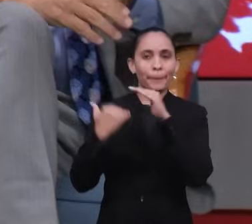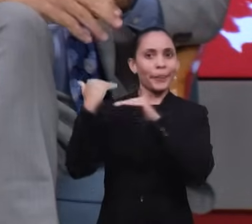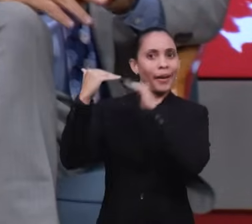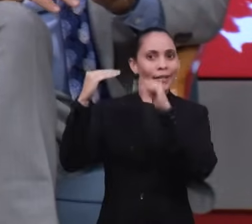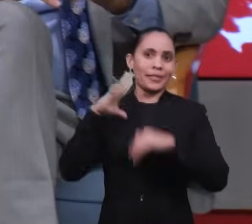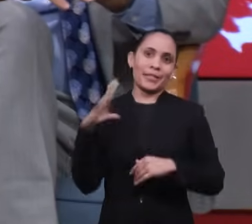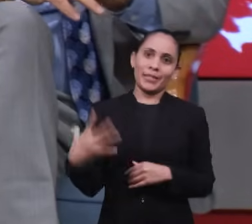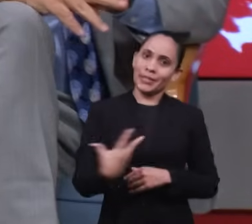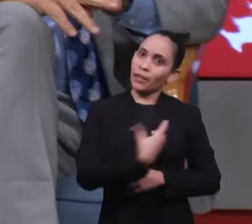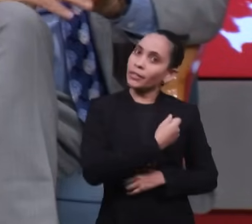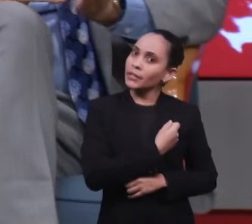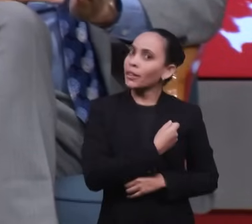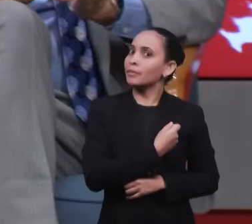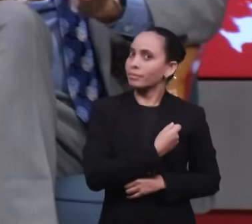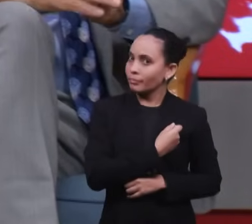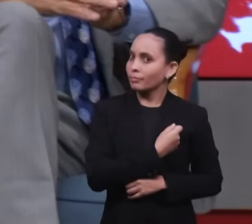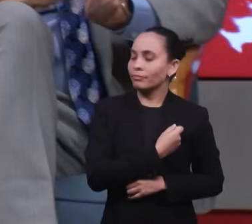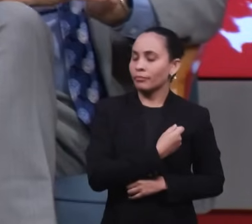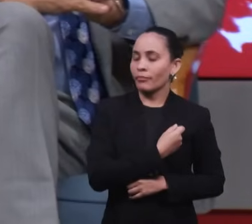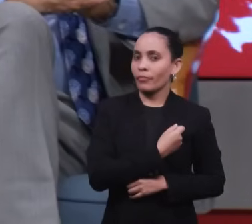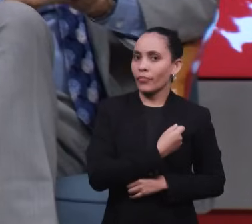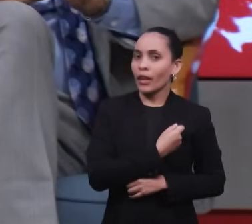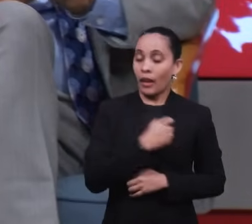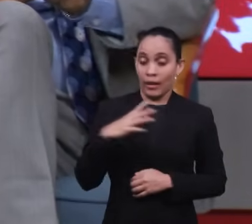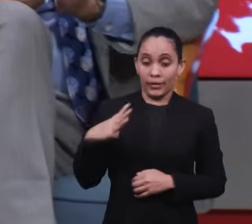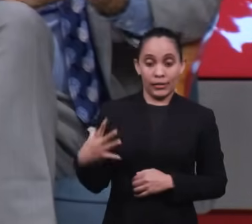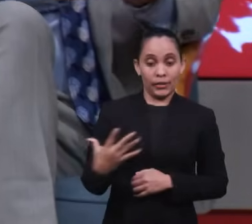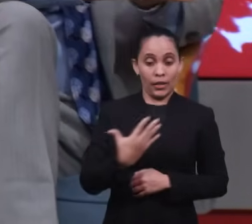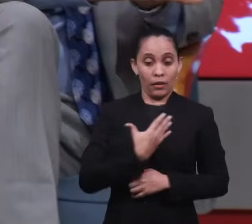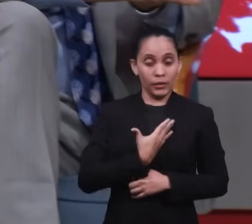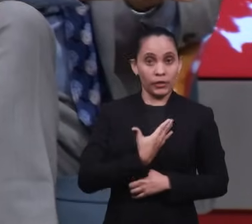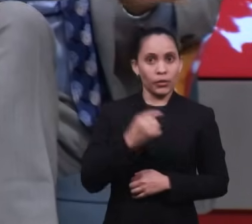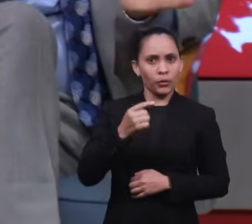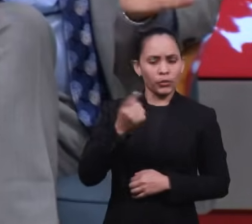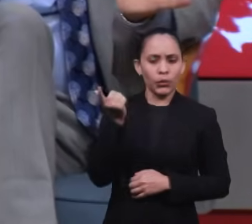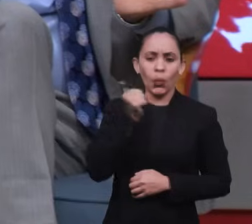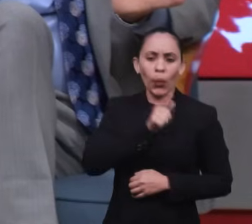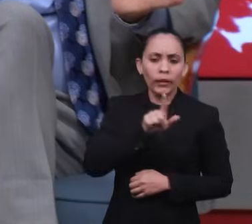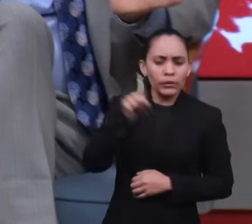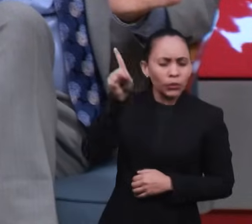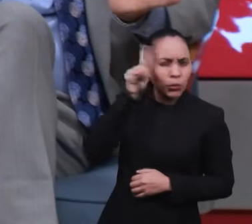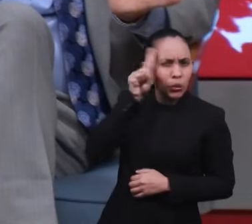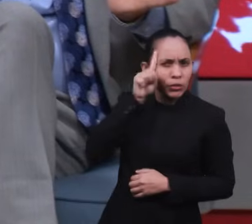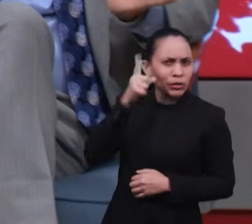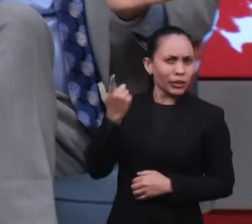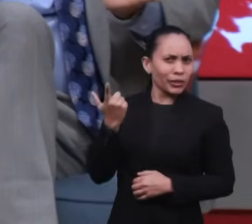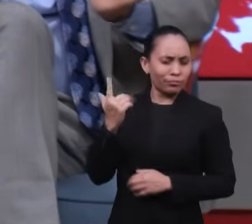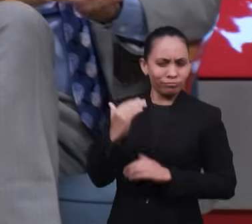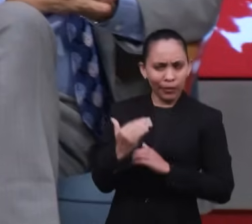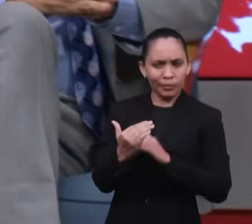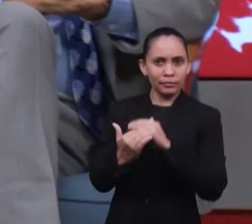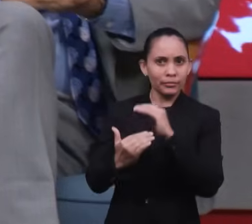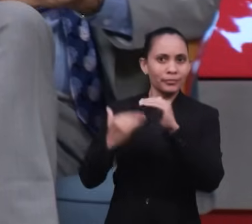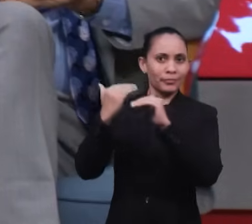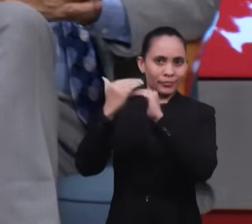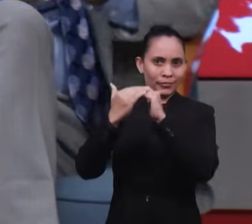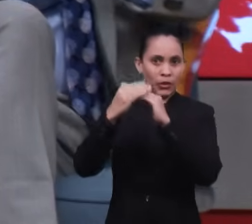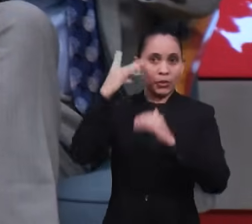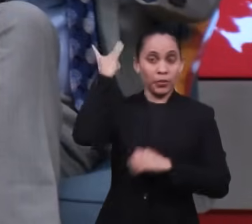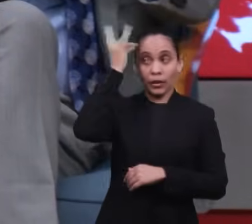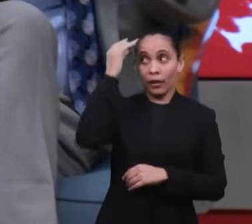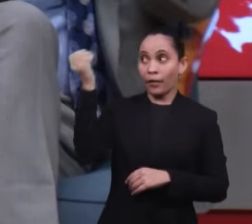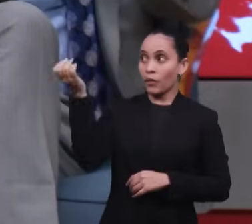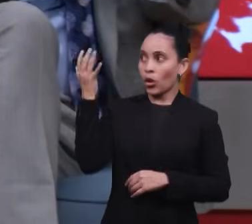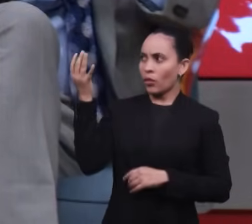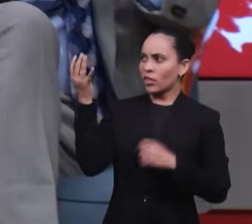sua edificação, é o seu preparo, é salvação, tudo isso, porque a salvação é dinâmica, mas é outro aspecto que nós vamos falar. Então o